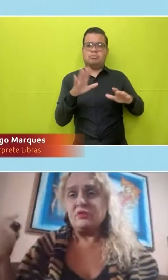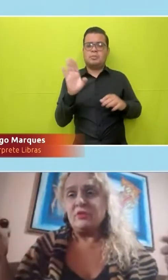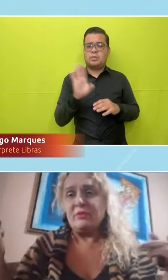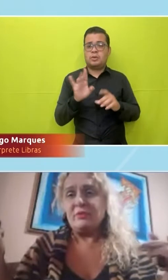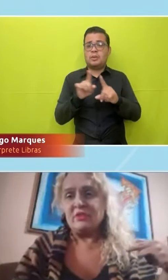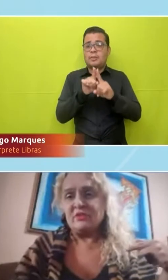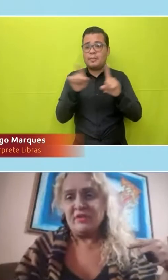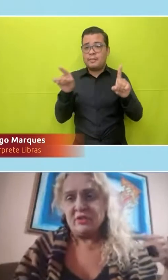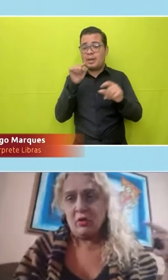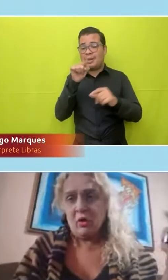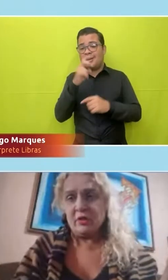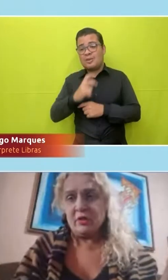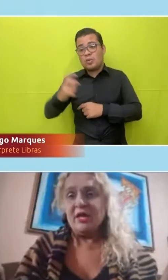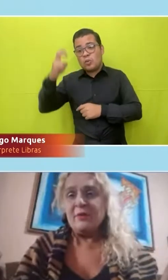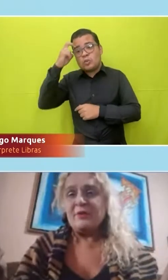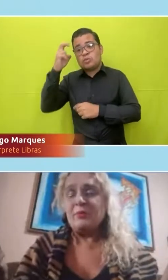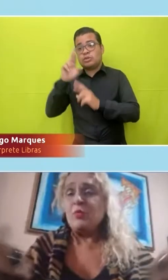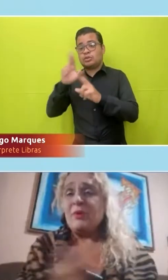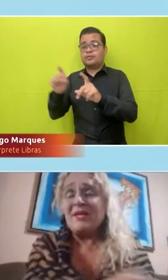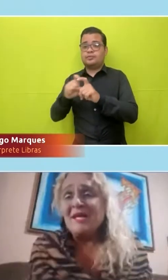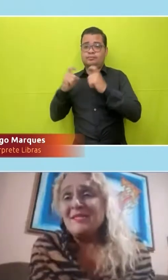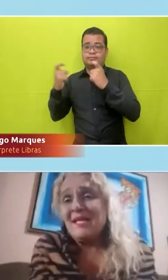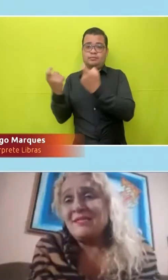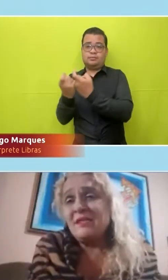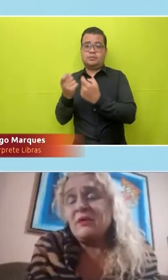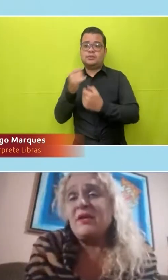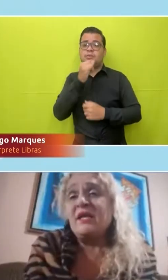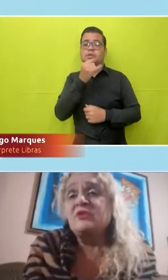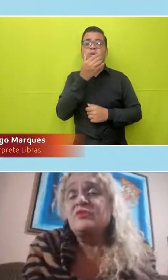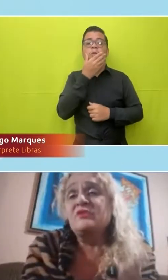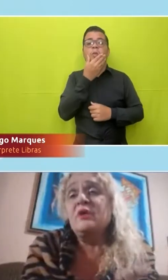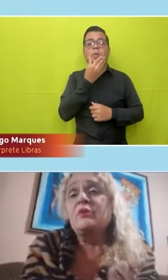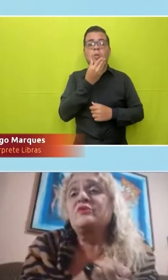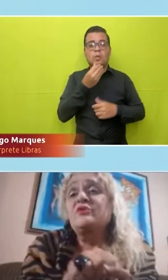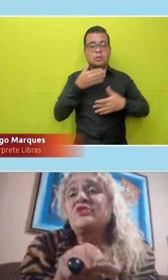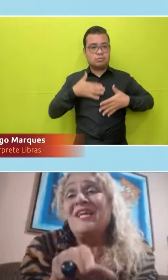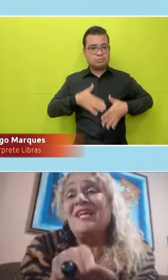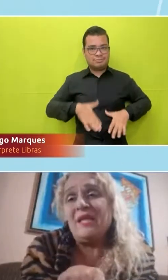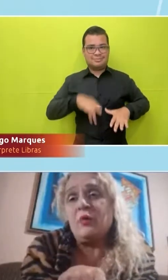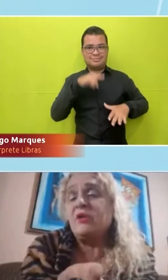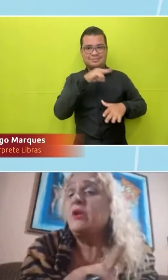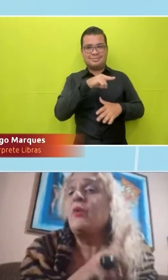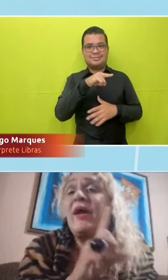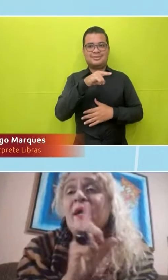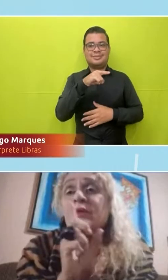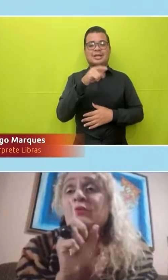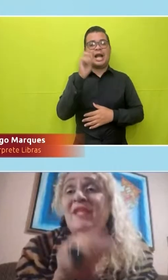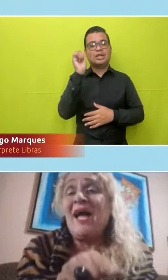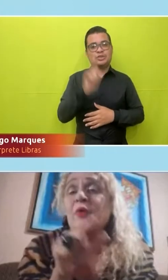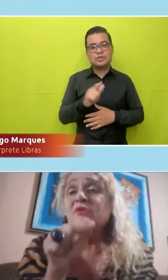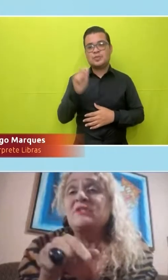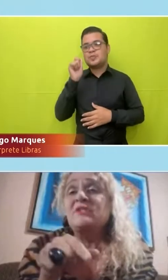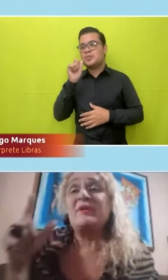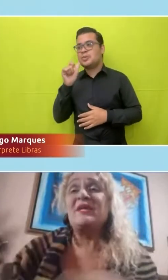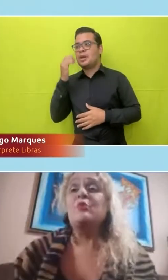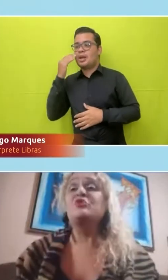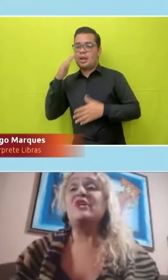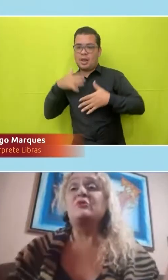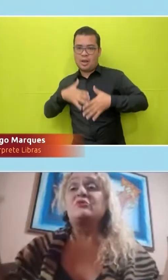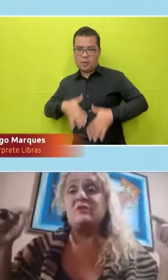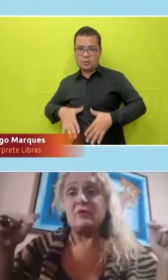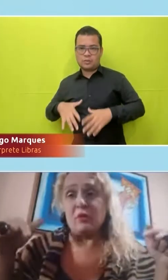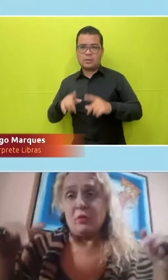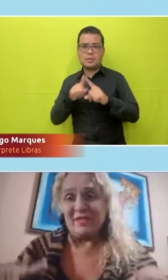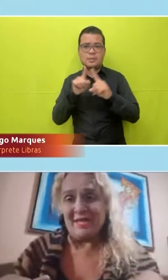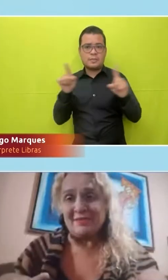meninos vestem azul e meninas vestem rosa. Por exemplo, uma criança nascida com aquela disfunção genital que não dá condição para que o